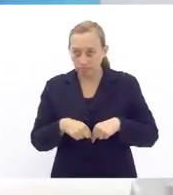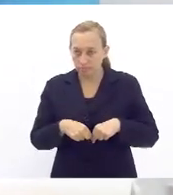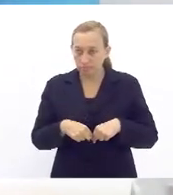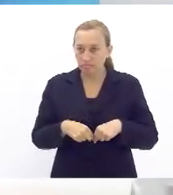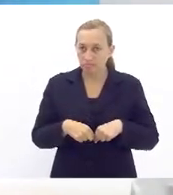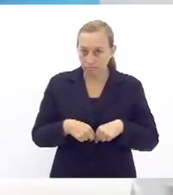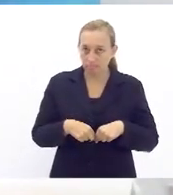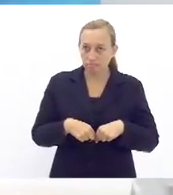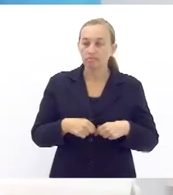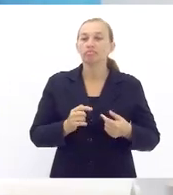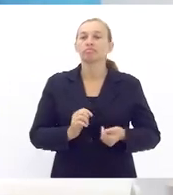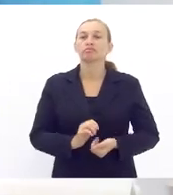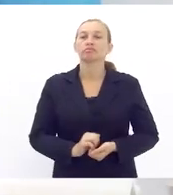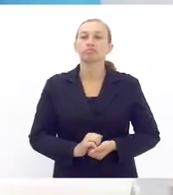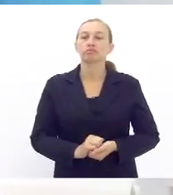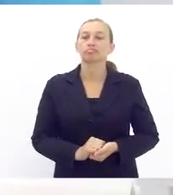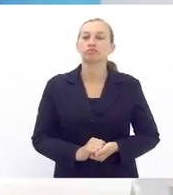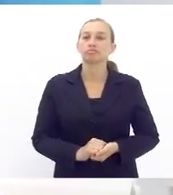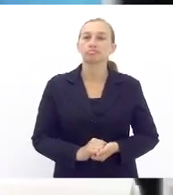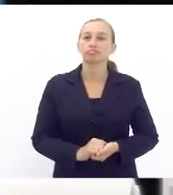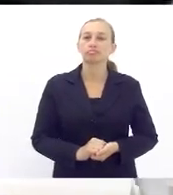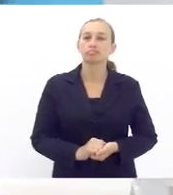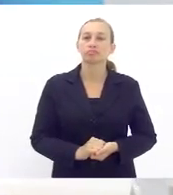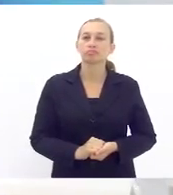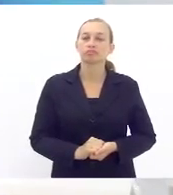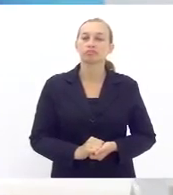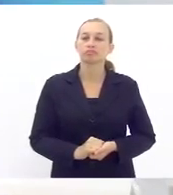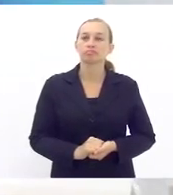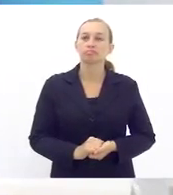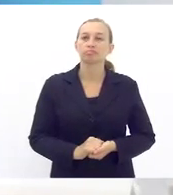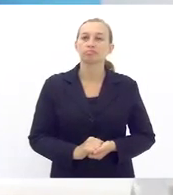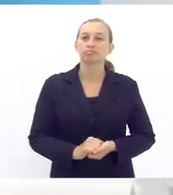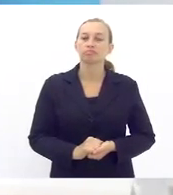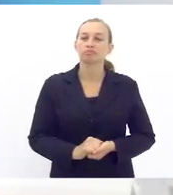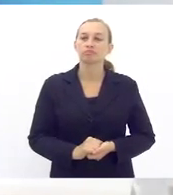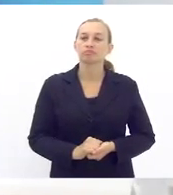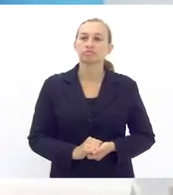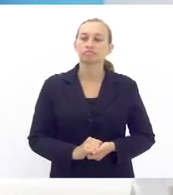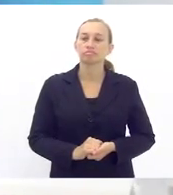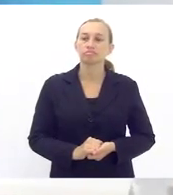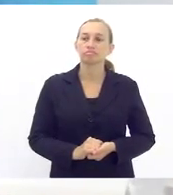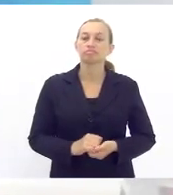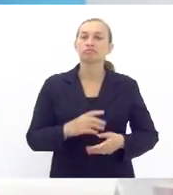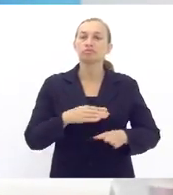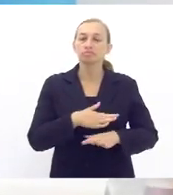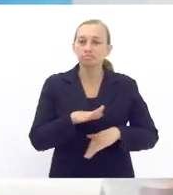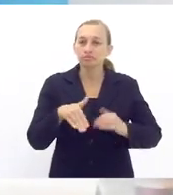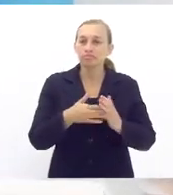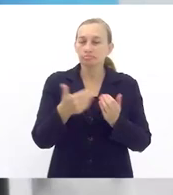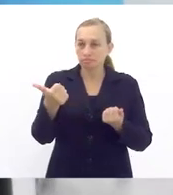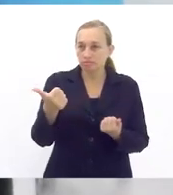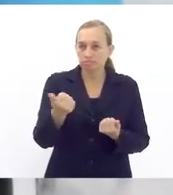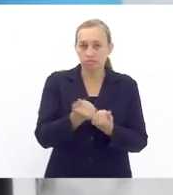tava bem ativa e iria dar todo suporte a instituição